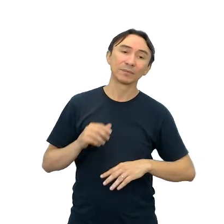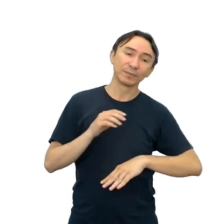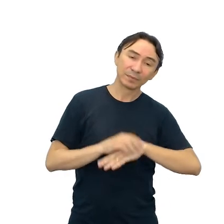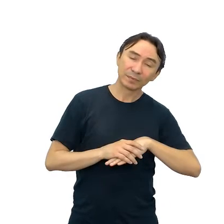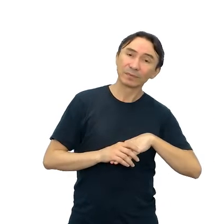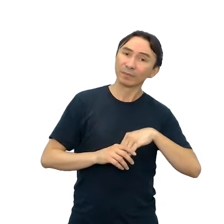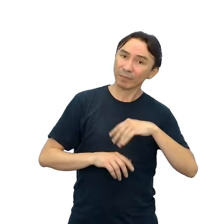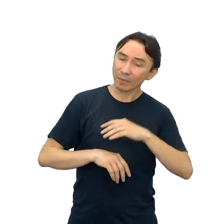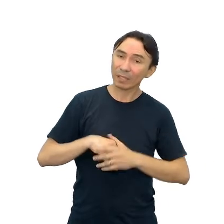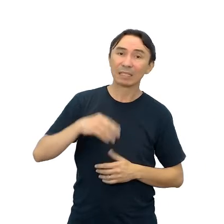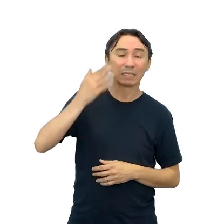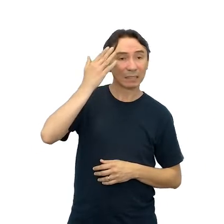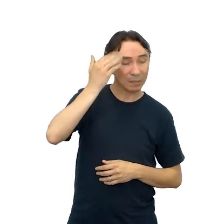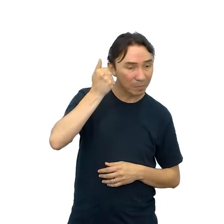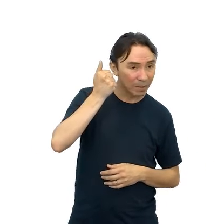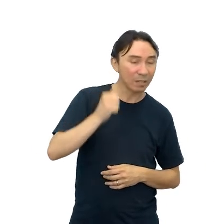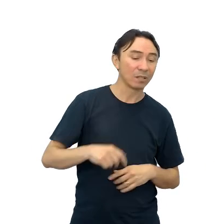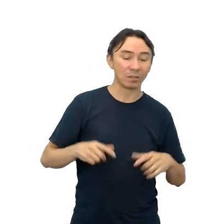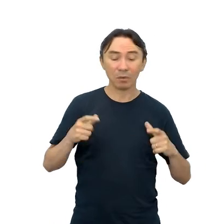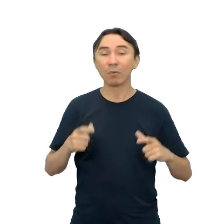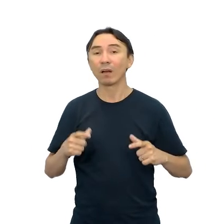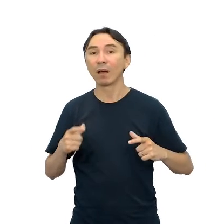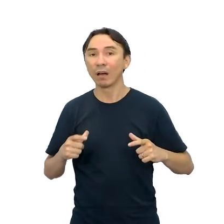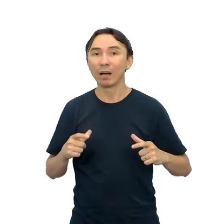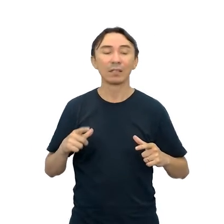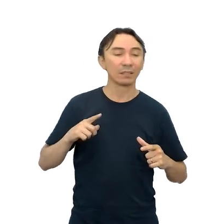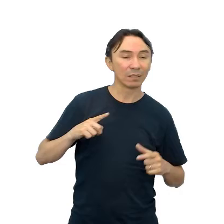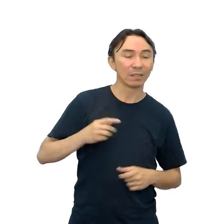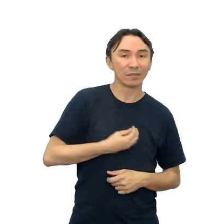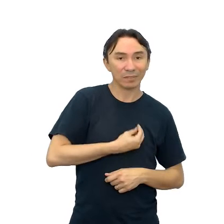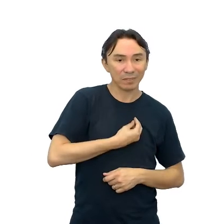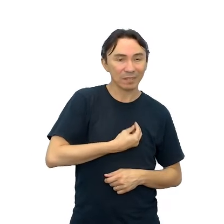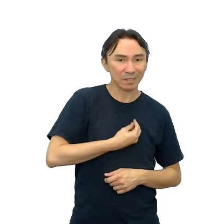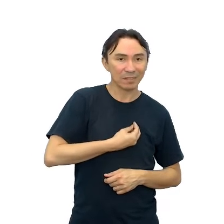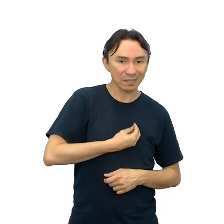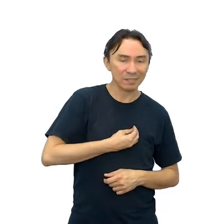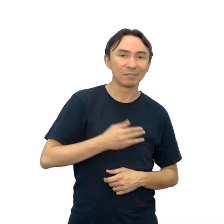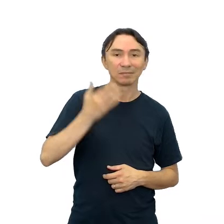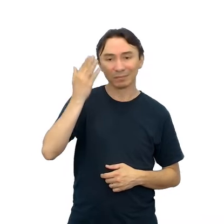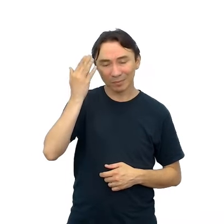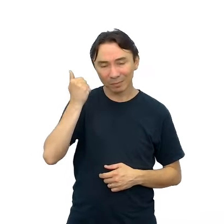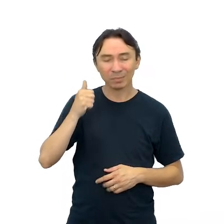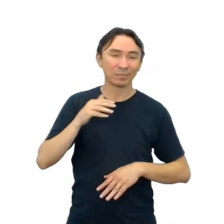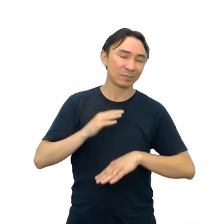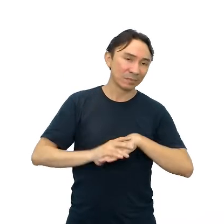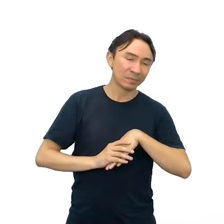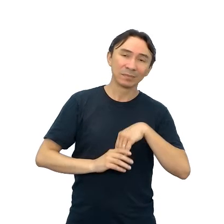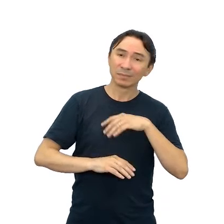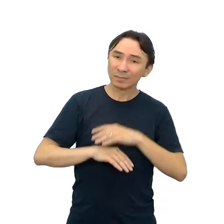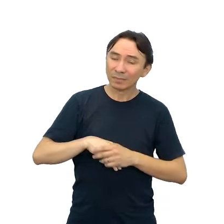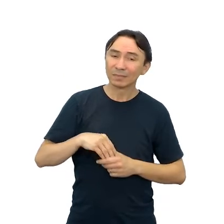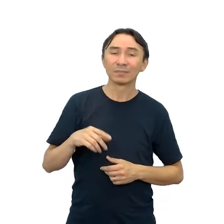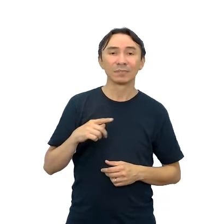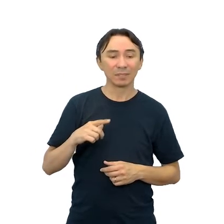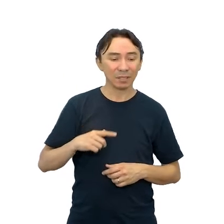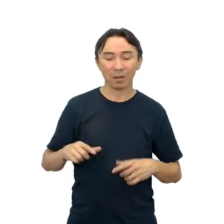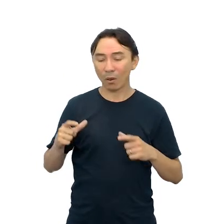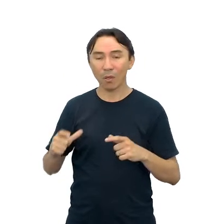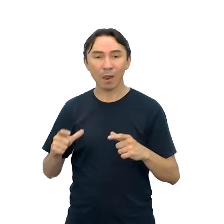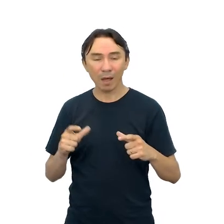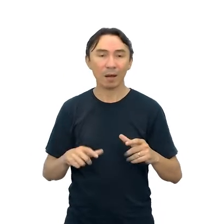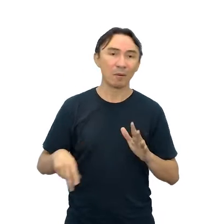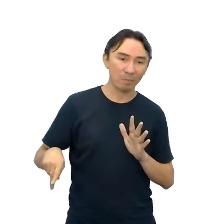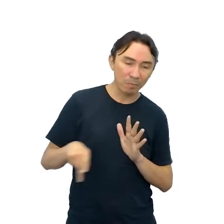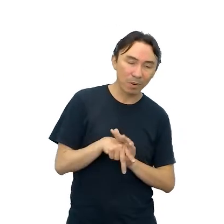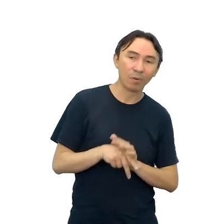no local onde estamos, né, ou é, nos espaços educacionais, por exemplo,